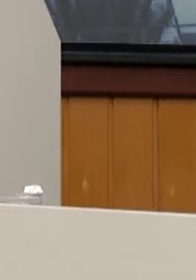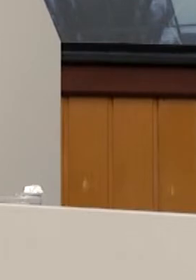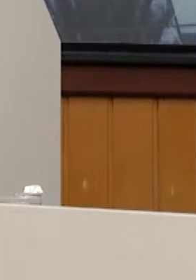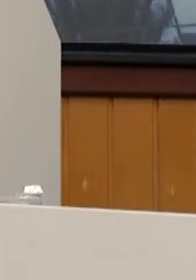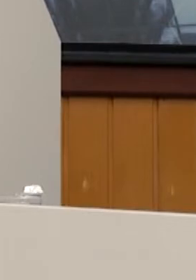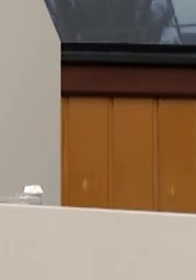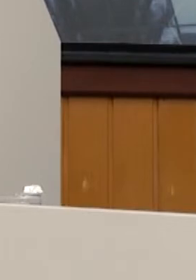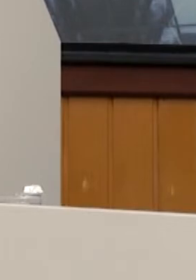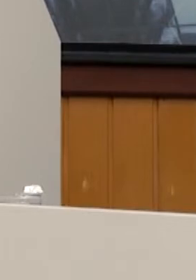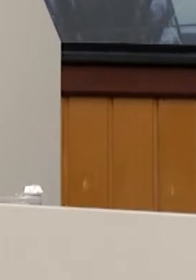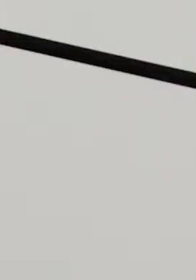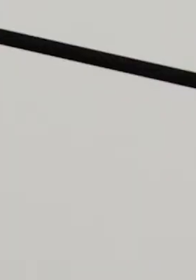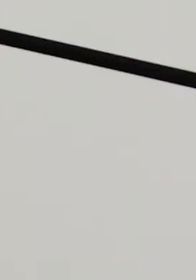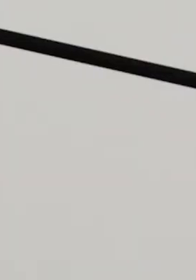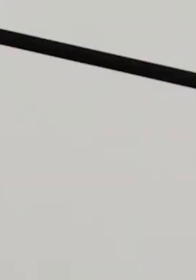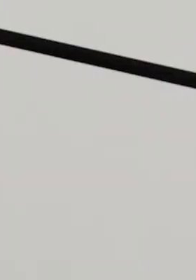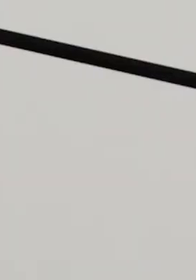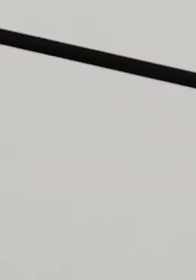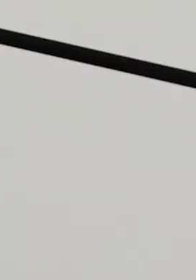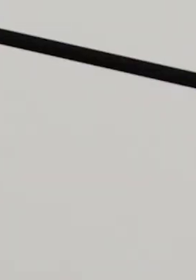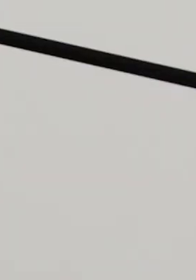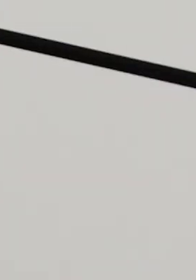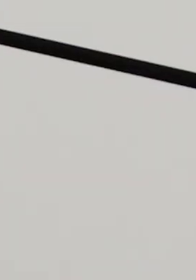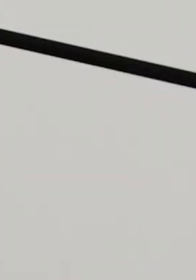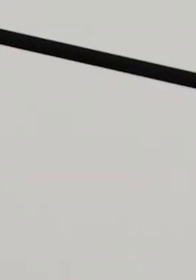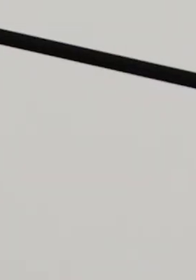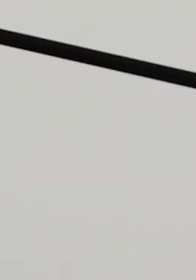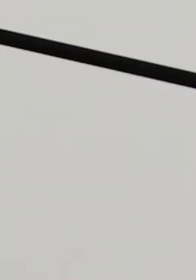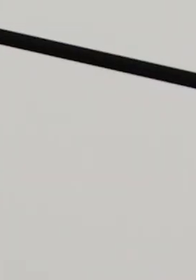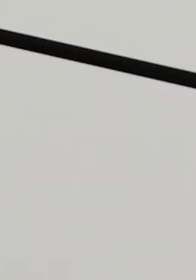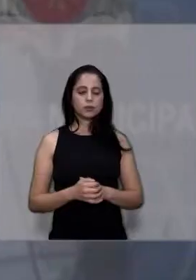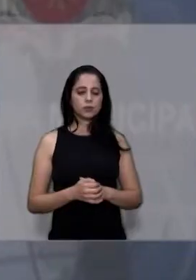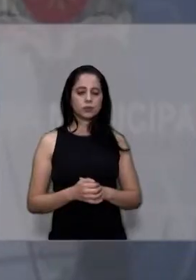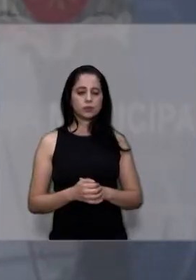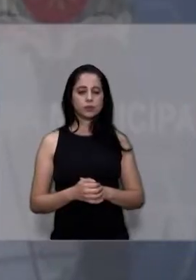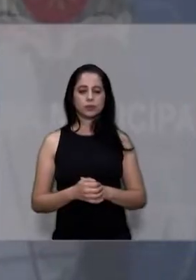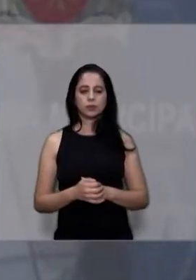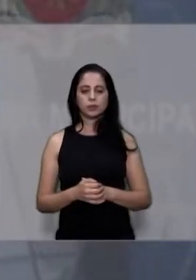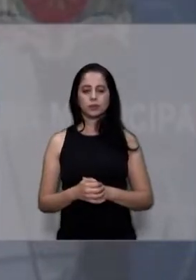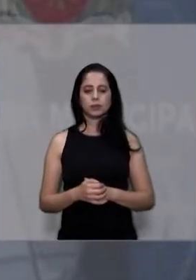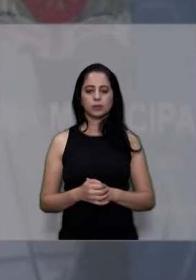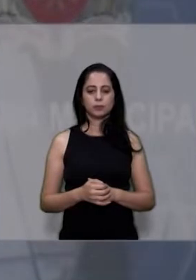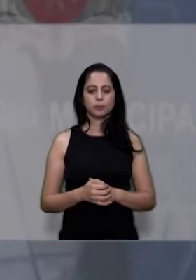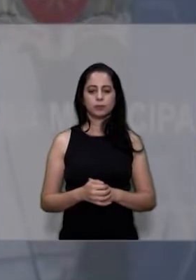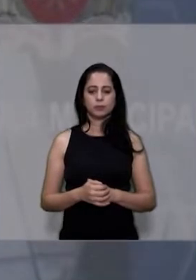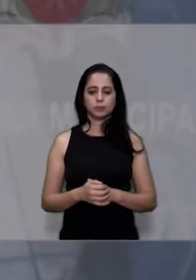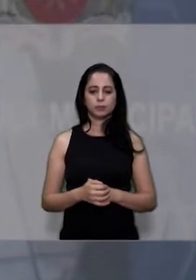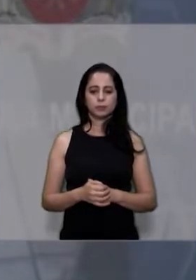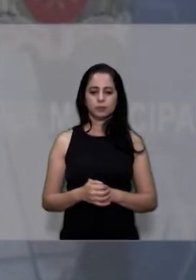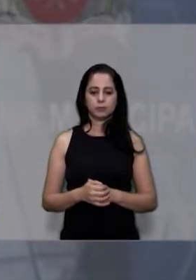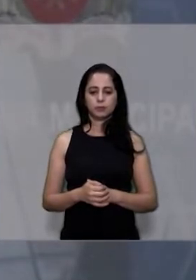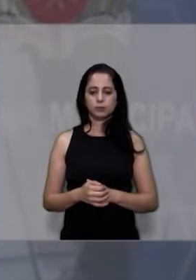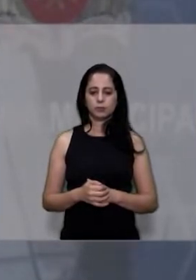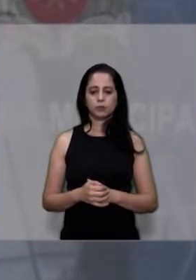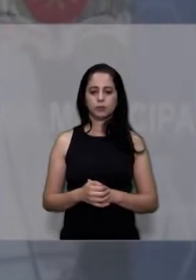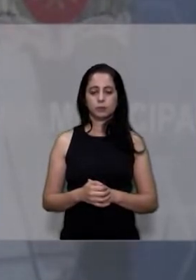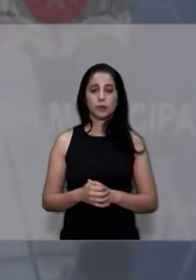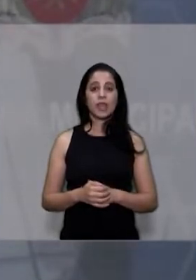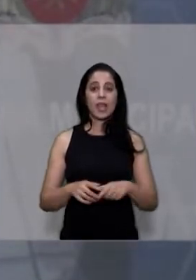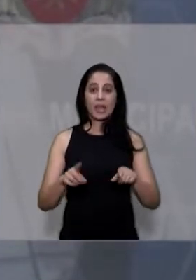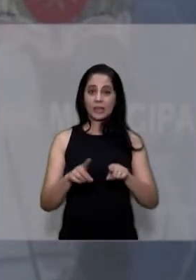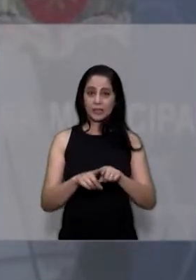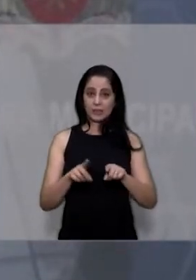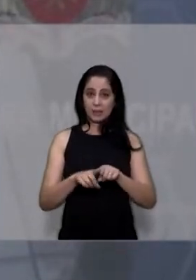agradeceram pelas honrarias e destacaram o amor pela profissão. Encontrei legisladores muito